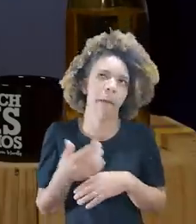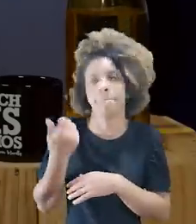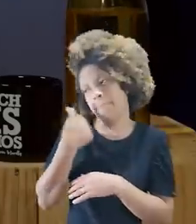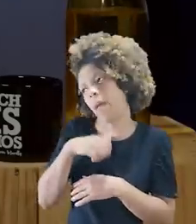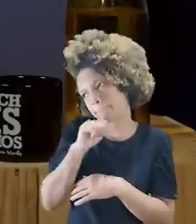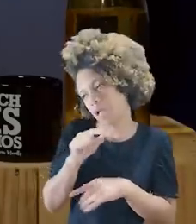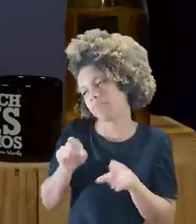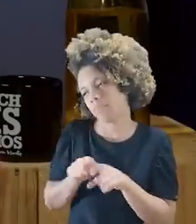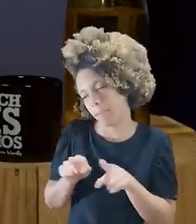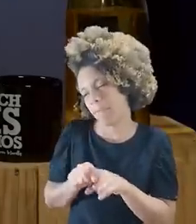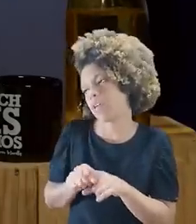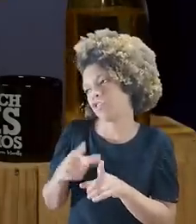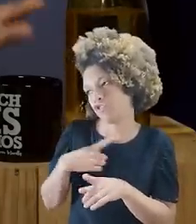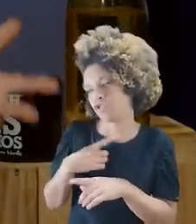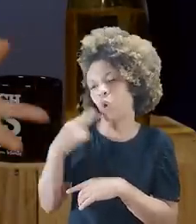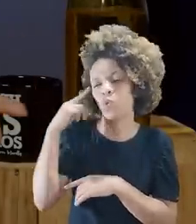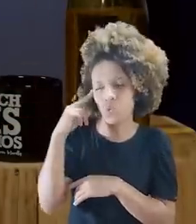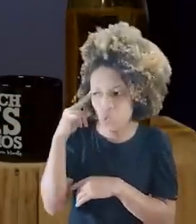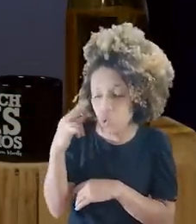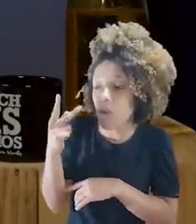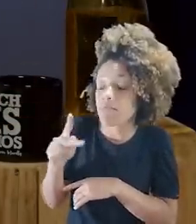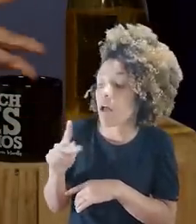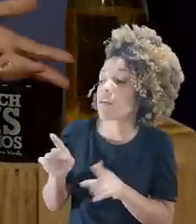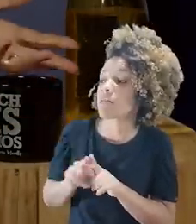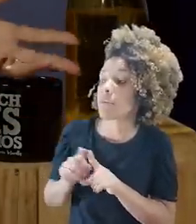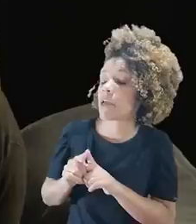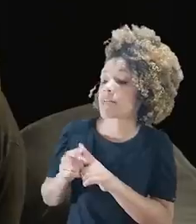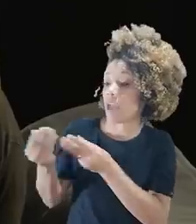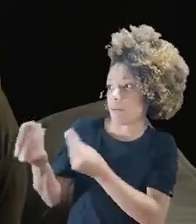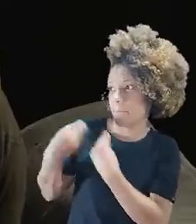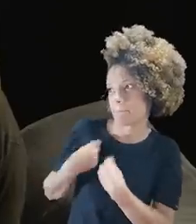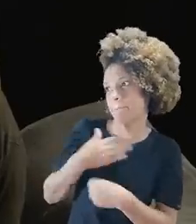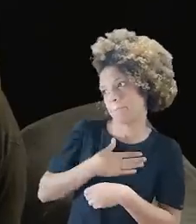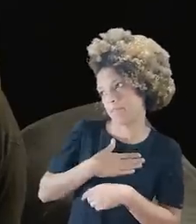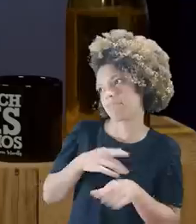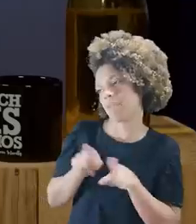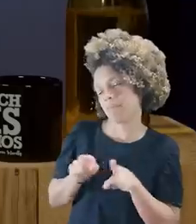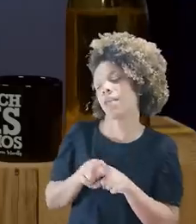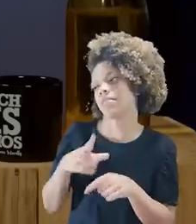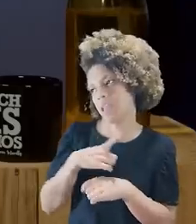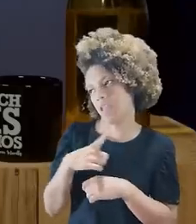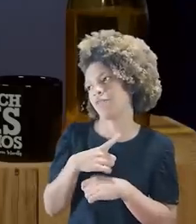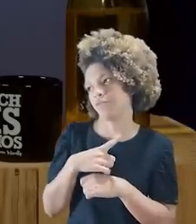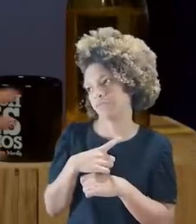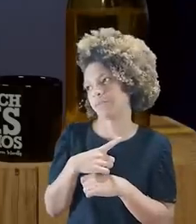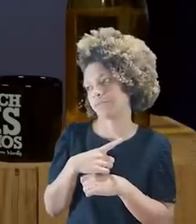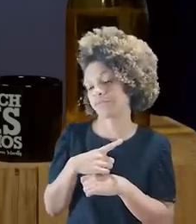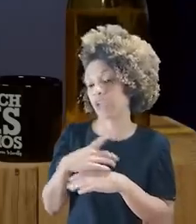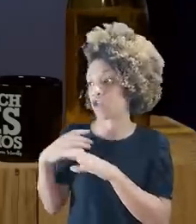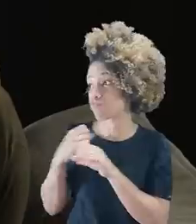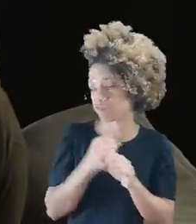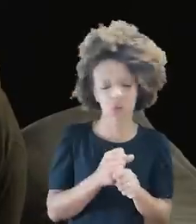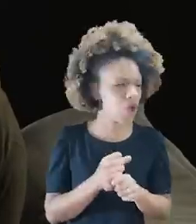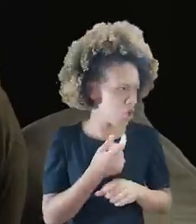mãe também tinha um sonho né dela que ela projetou em mim também ah teve né Aí juntou